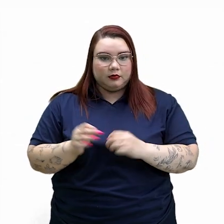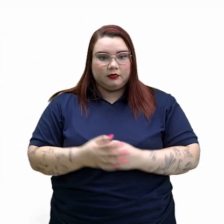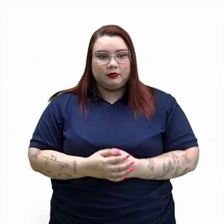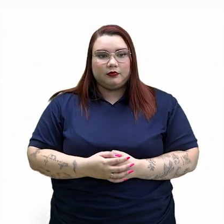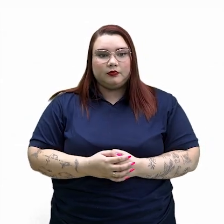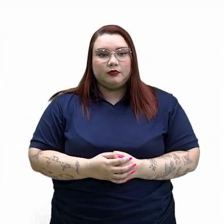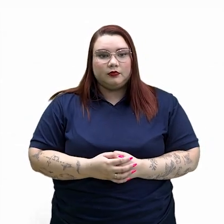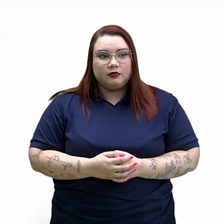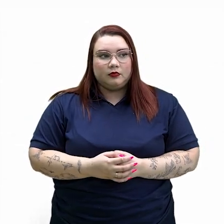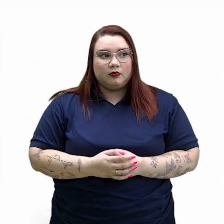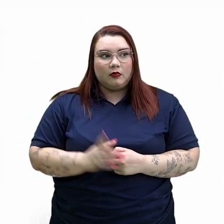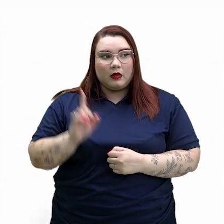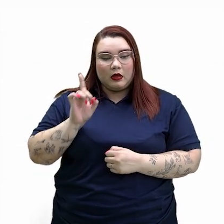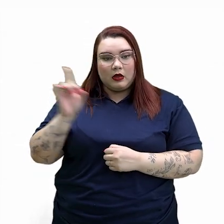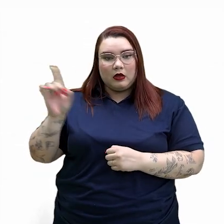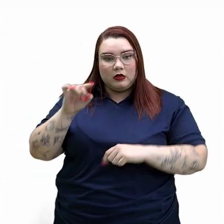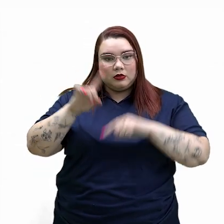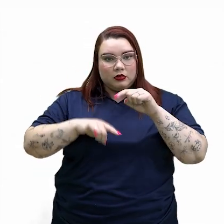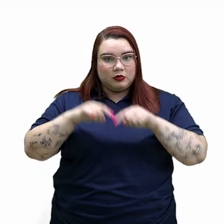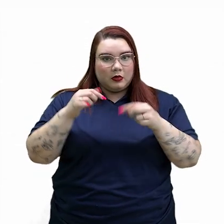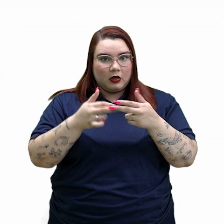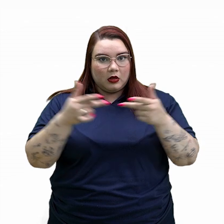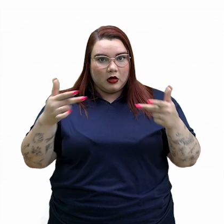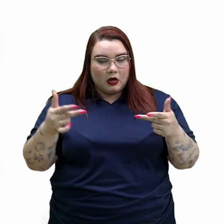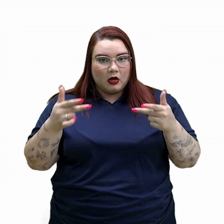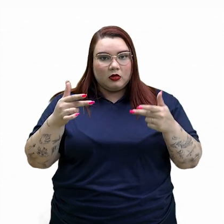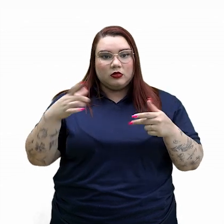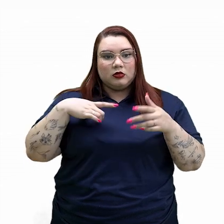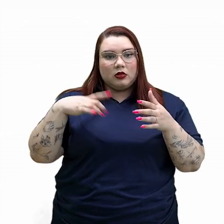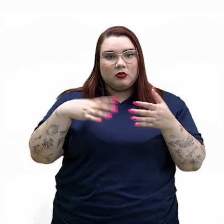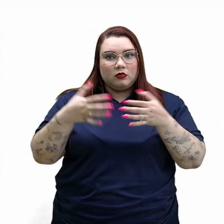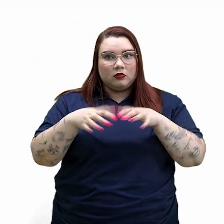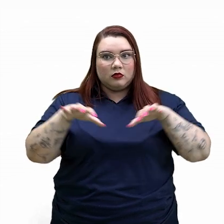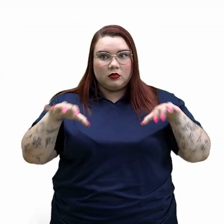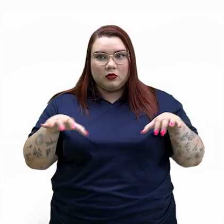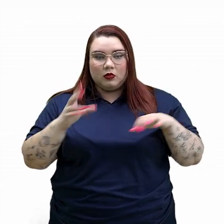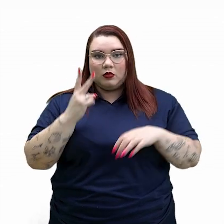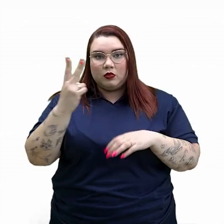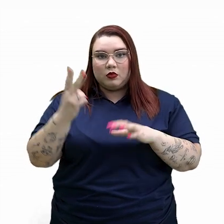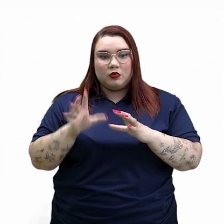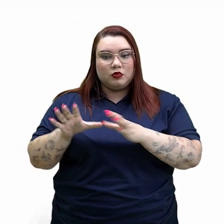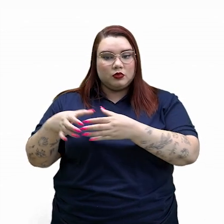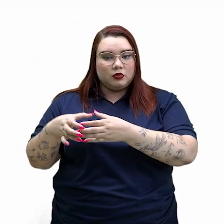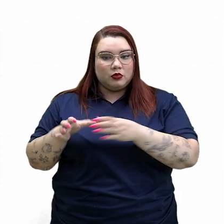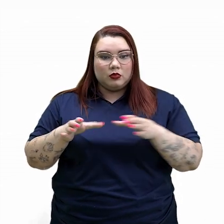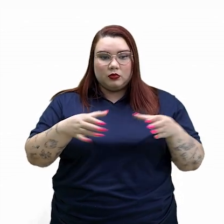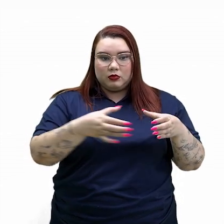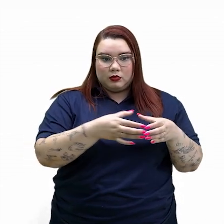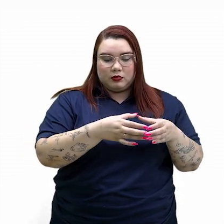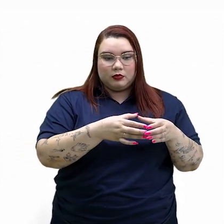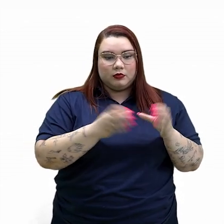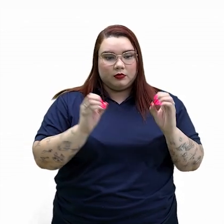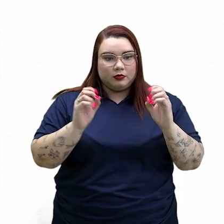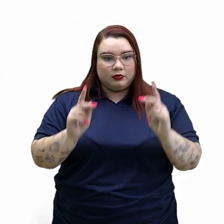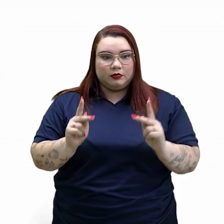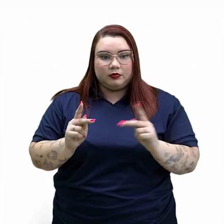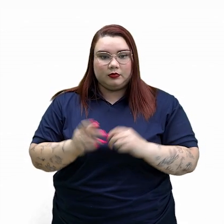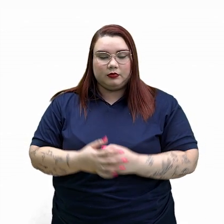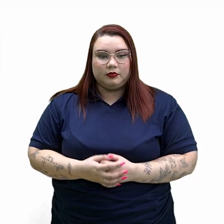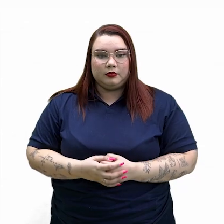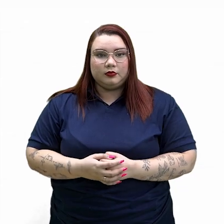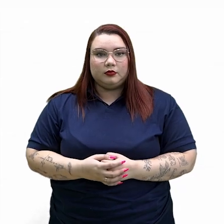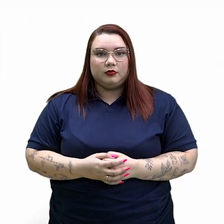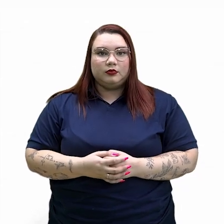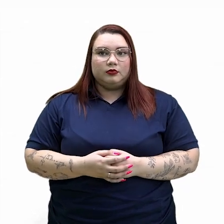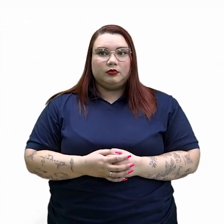os instrumentos ópticos, eles são divididos aí em dois grupos, ok? Falar sobre